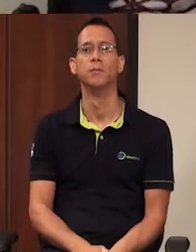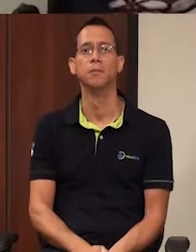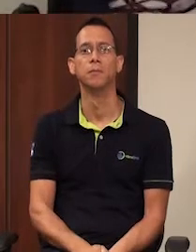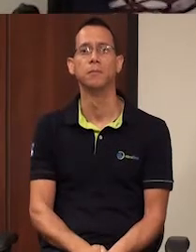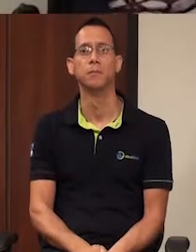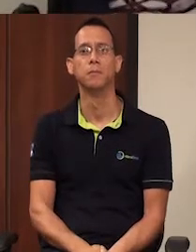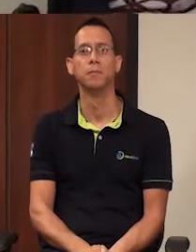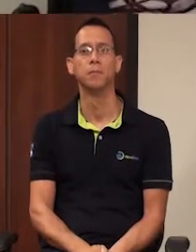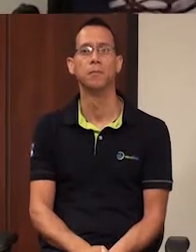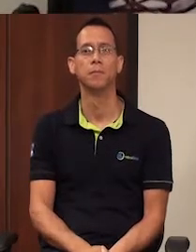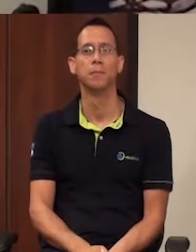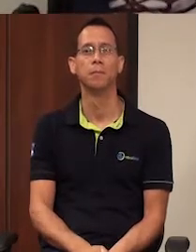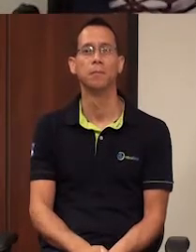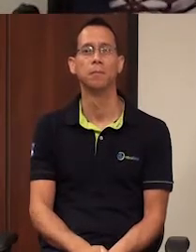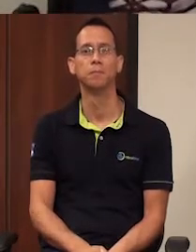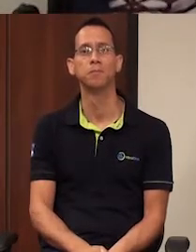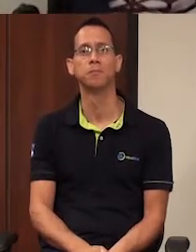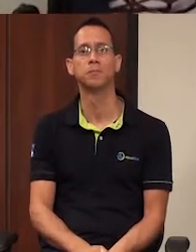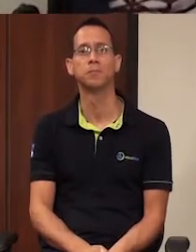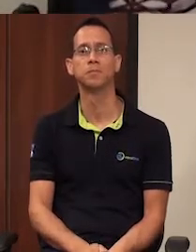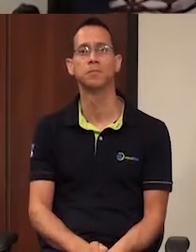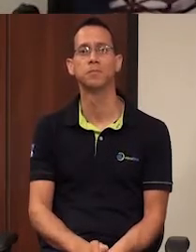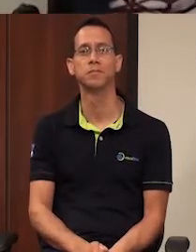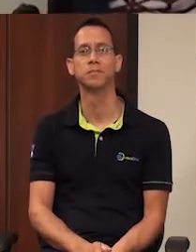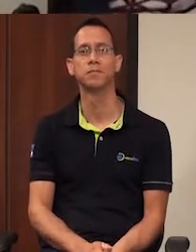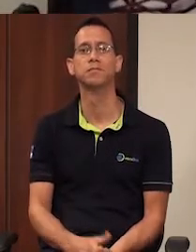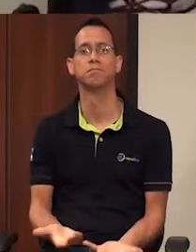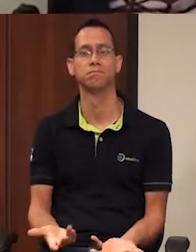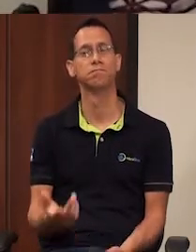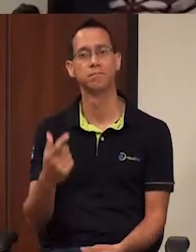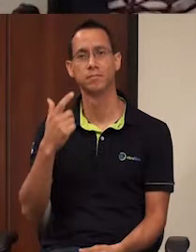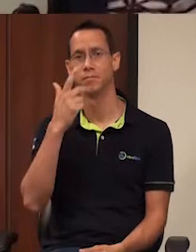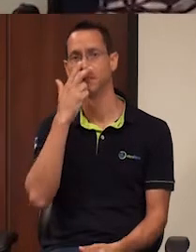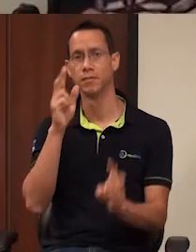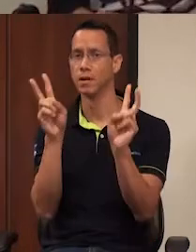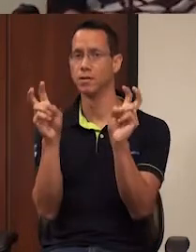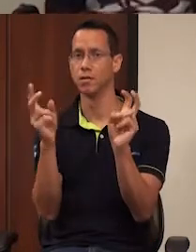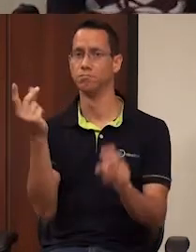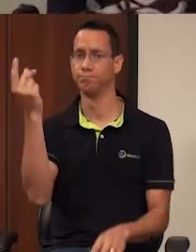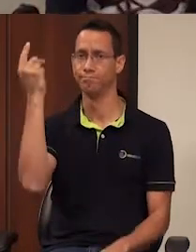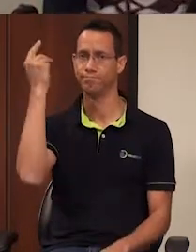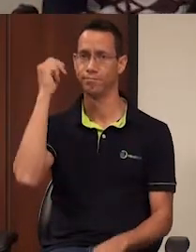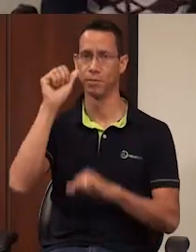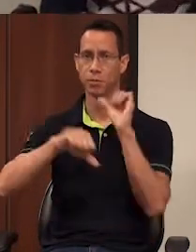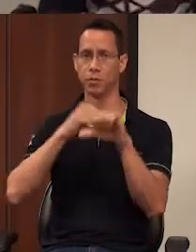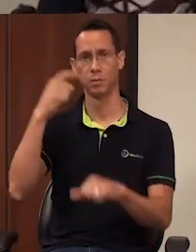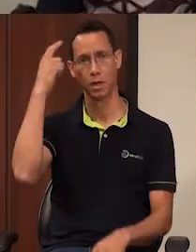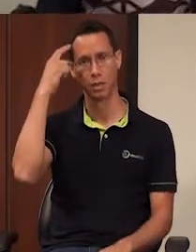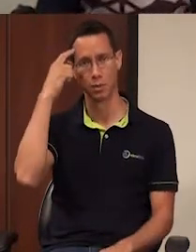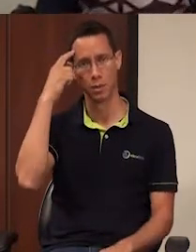E aí, quer dizer, essa questão ainda está muito lá atrás, né, em relação a essa mudança de